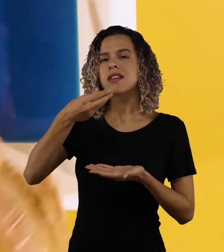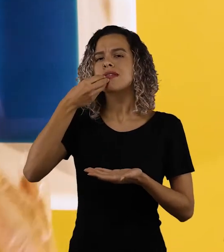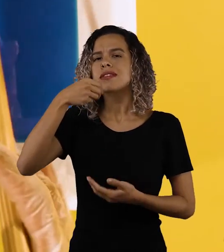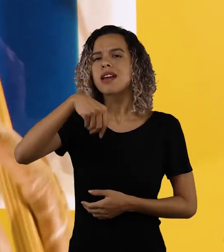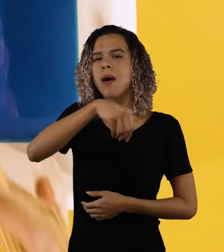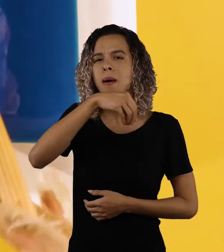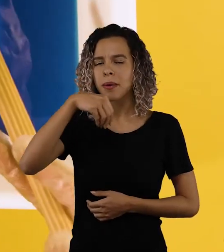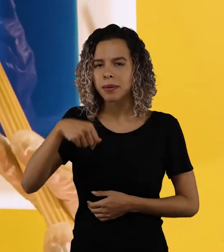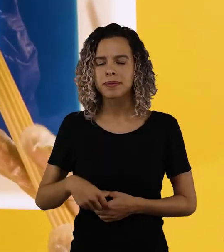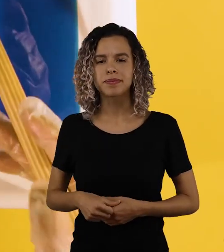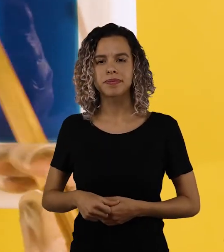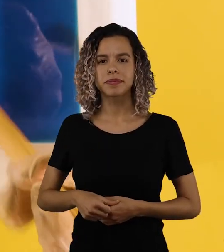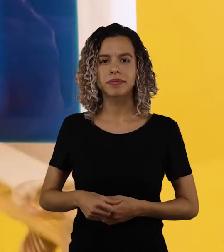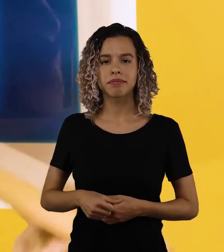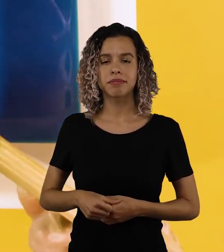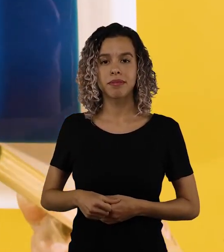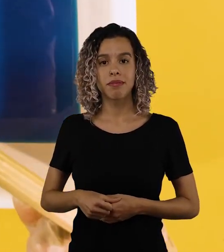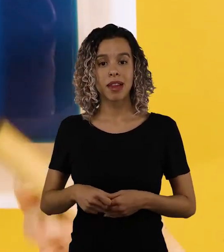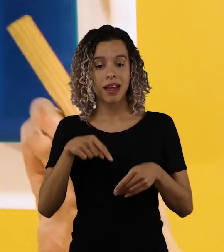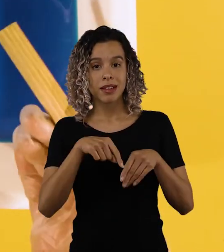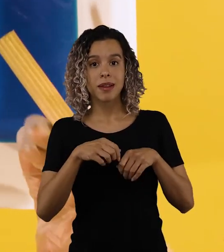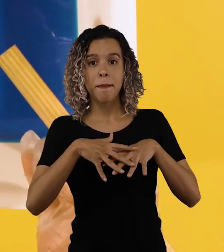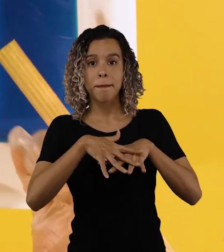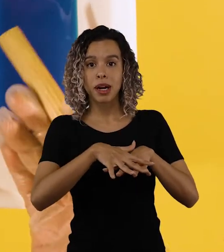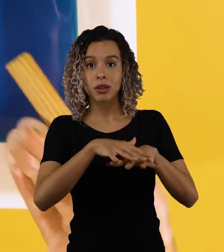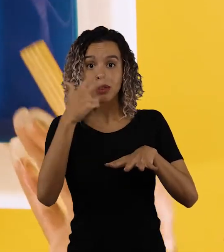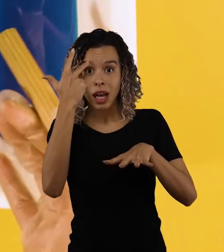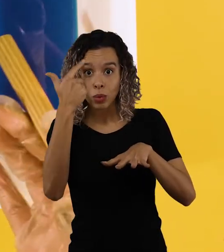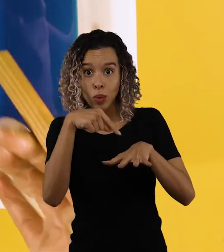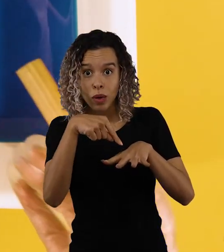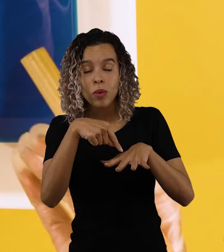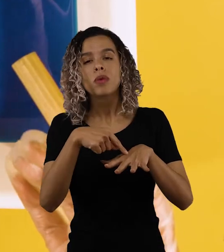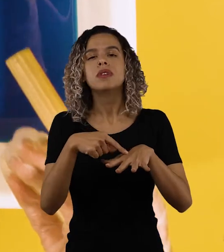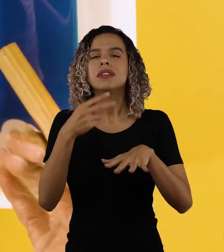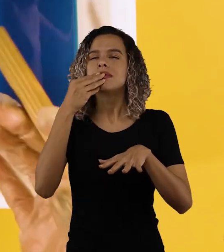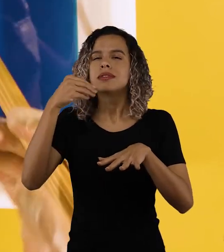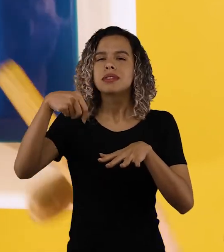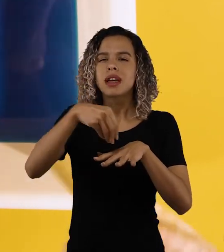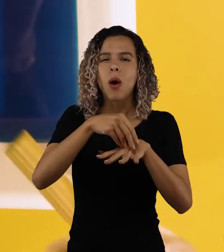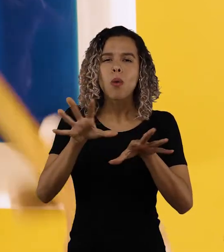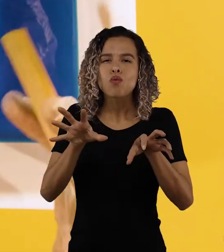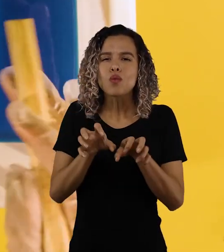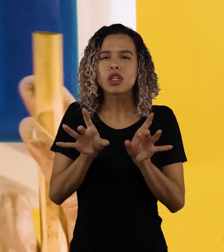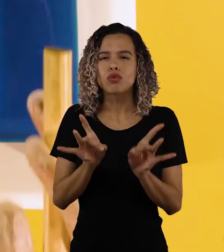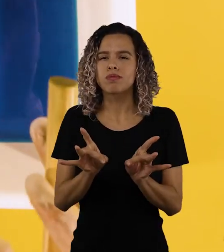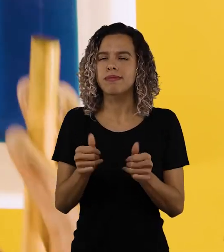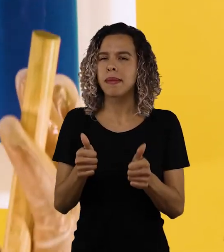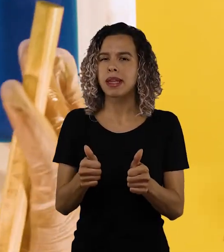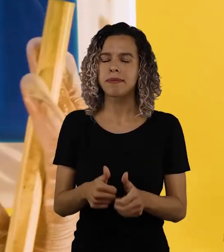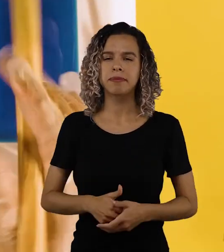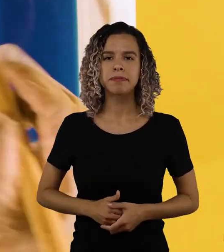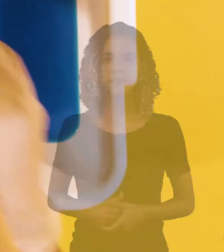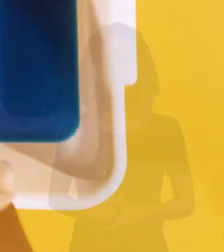sopa rasa de sal. Nas fibras naturais, o sal é um fixador